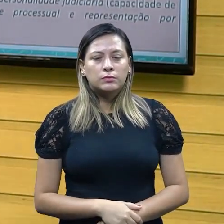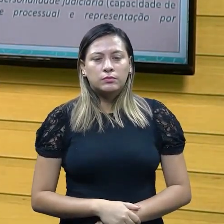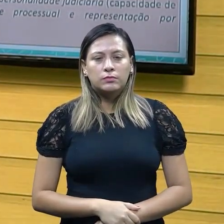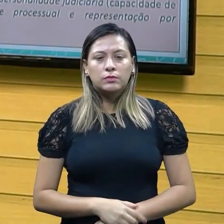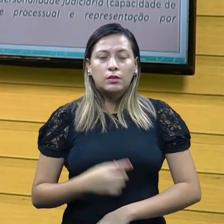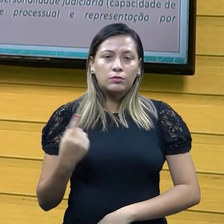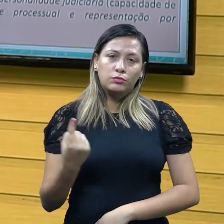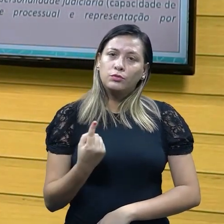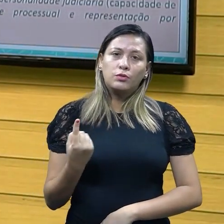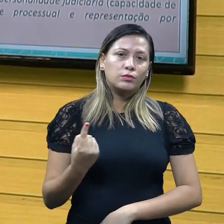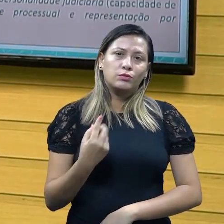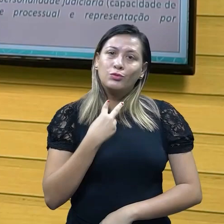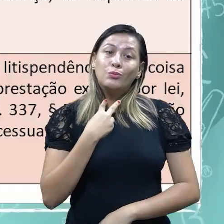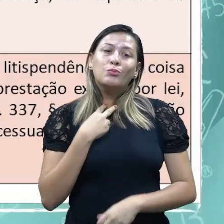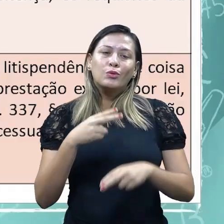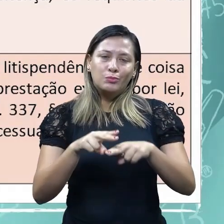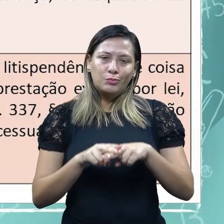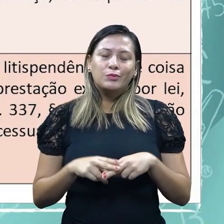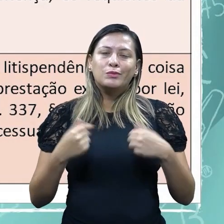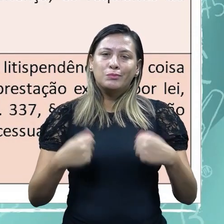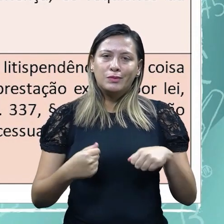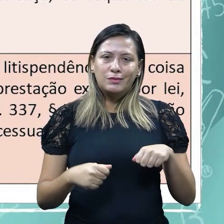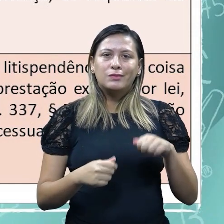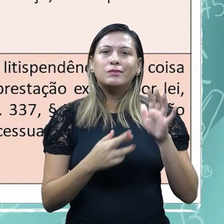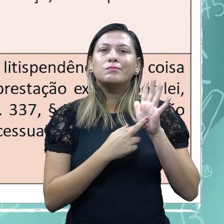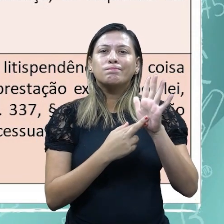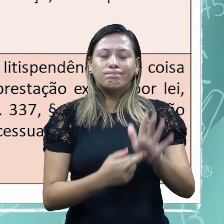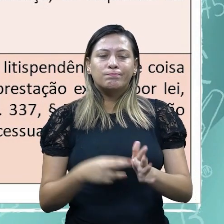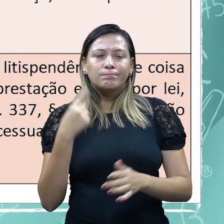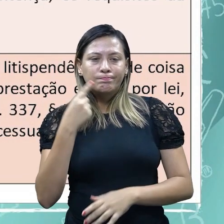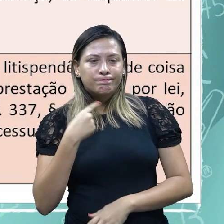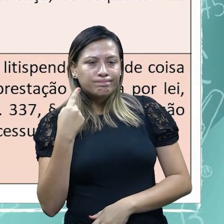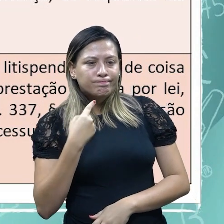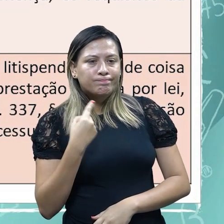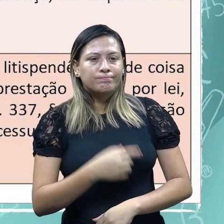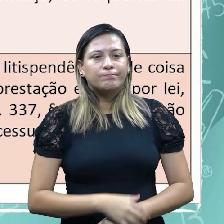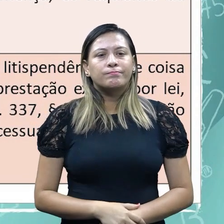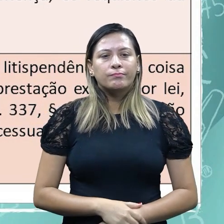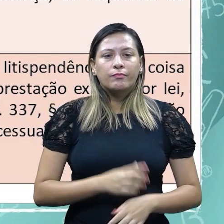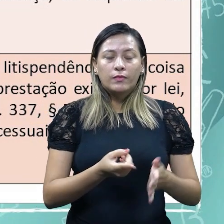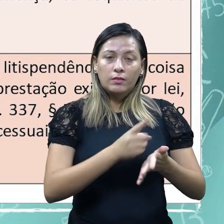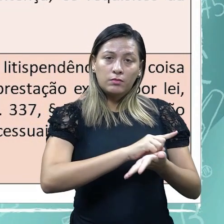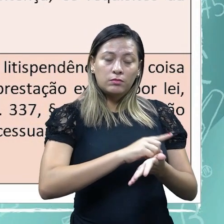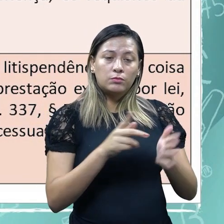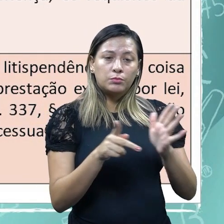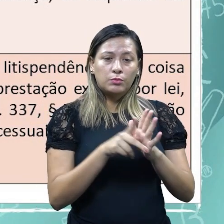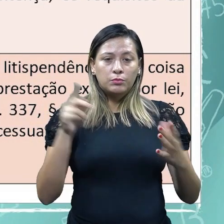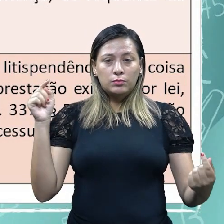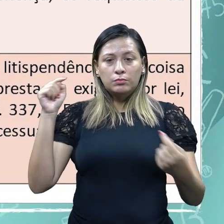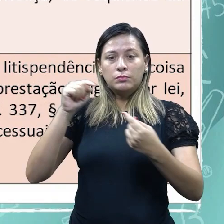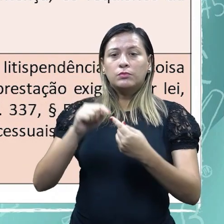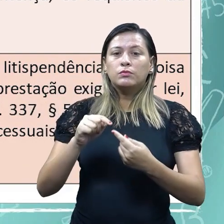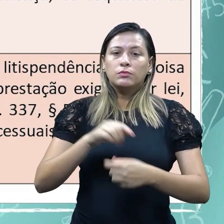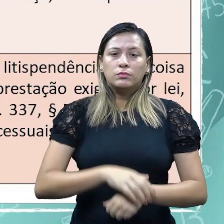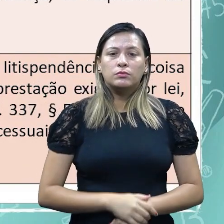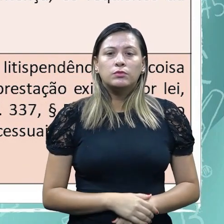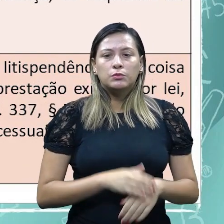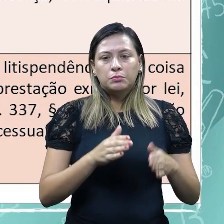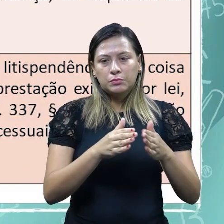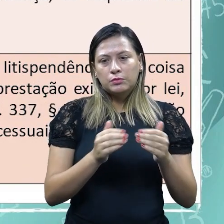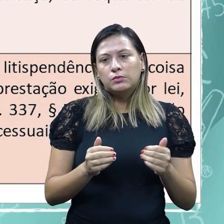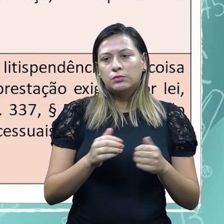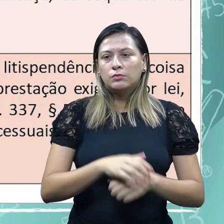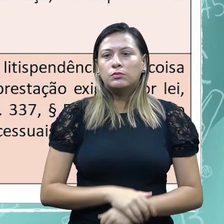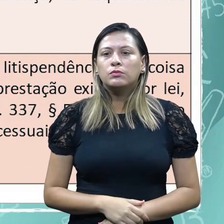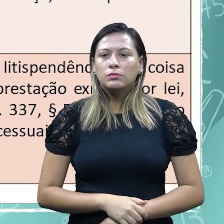fala representação do advogado, tá? Pressupostos objetivos. Existência de um pedido, de uma causa de